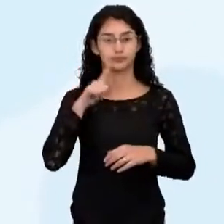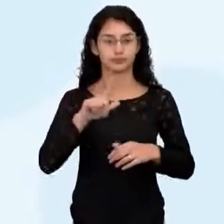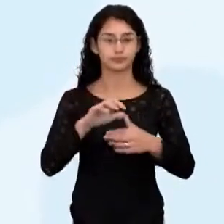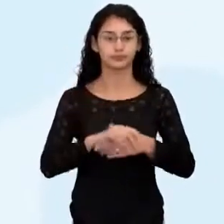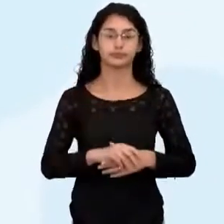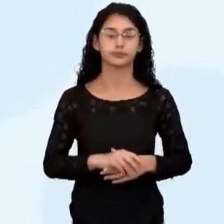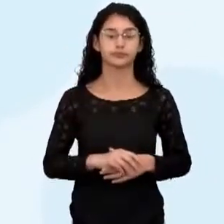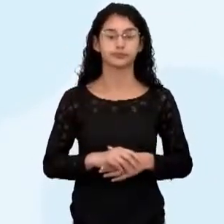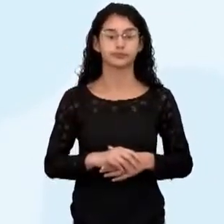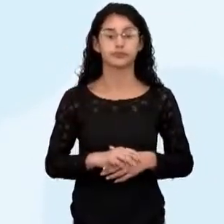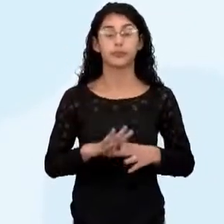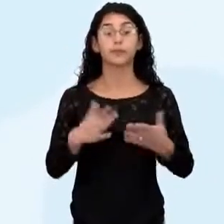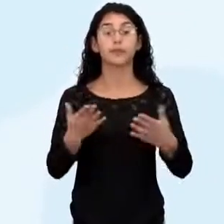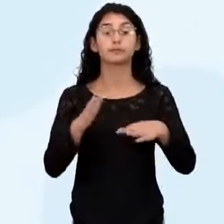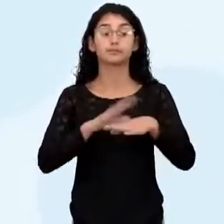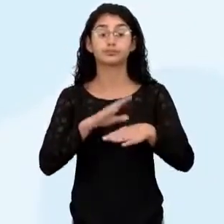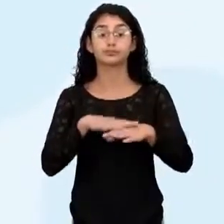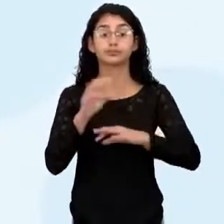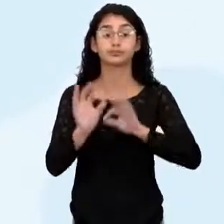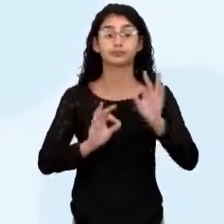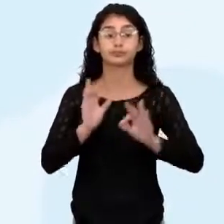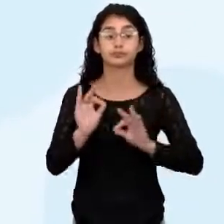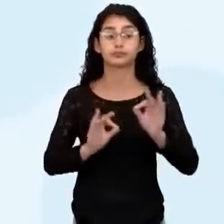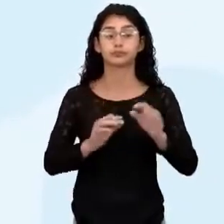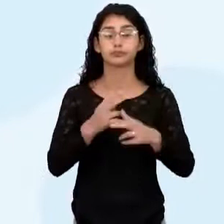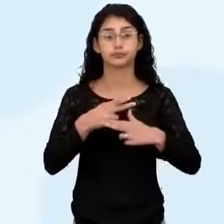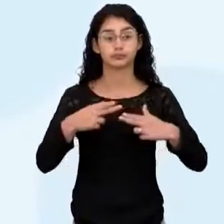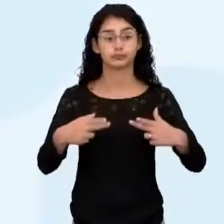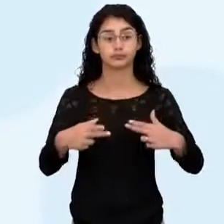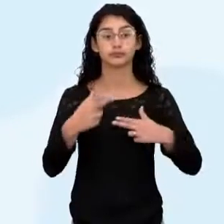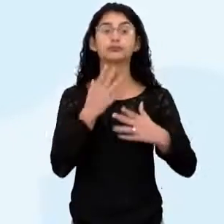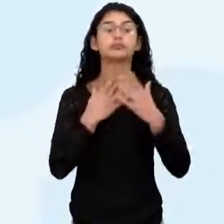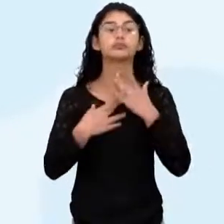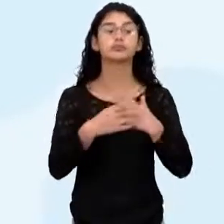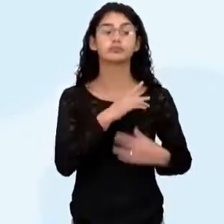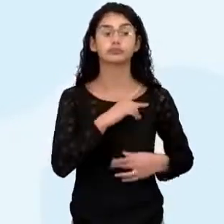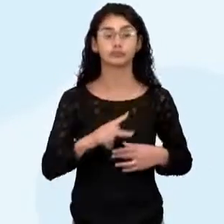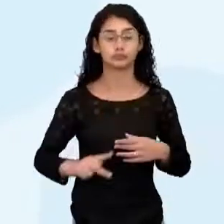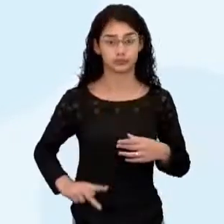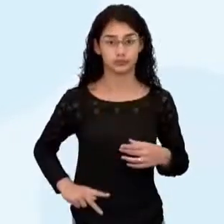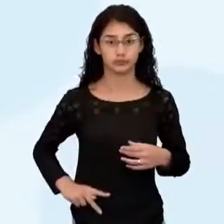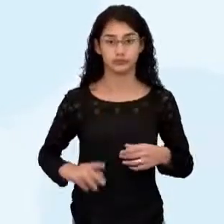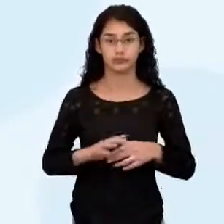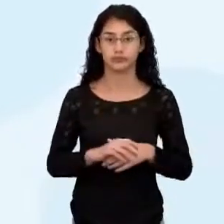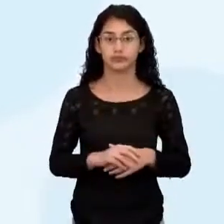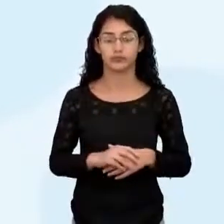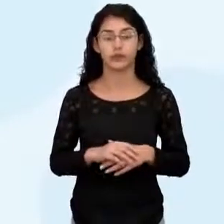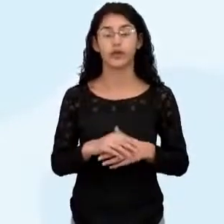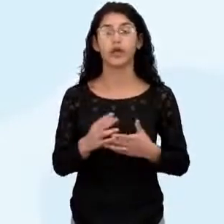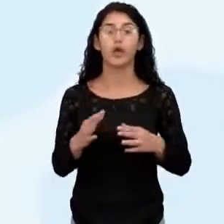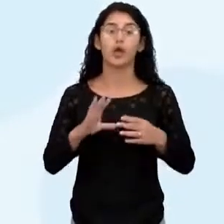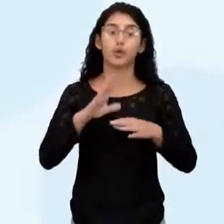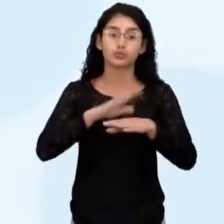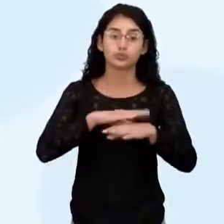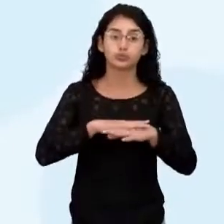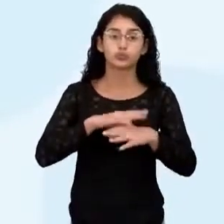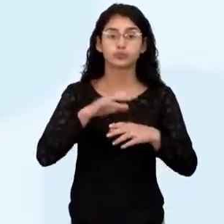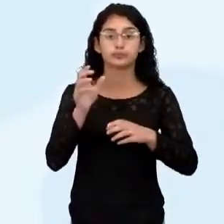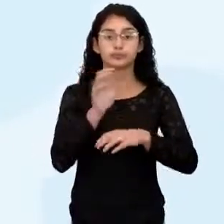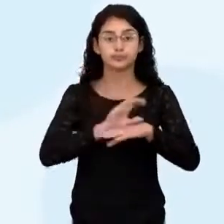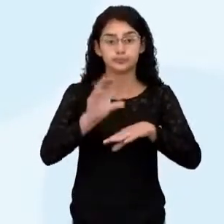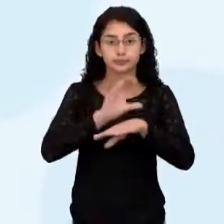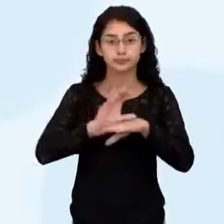faz, né? Ele administra os interesses públicos. Ele faz com que todos cumpram a Constituição.